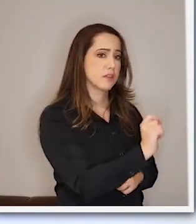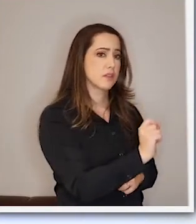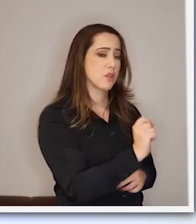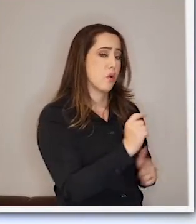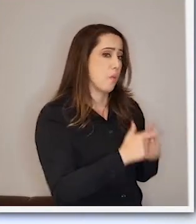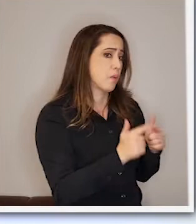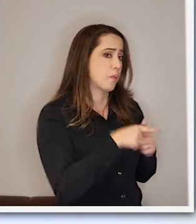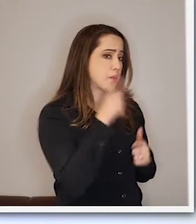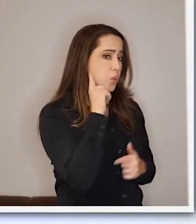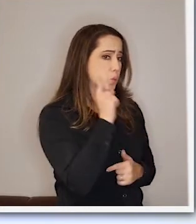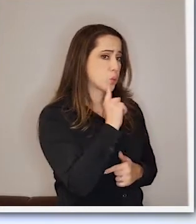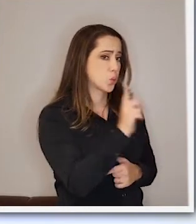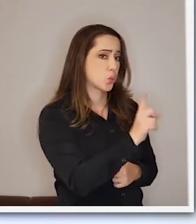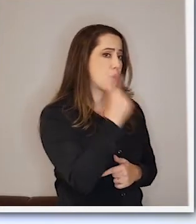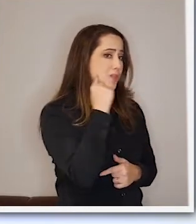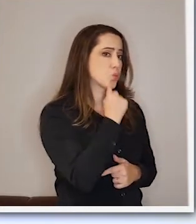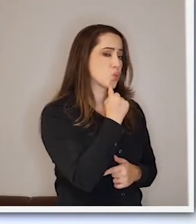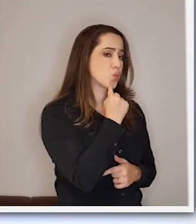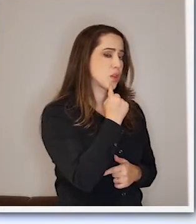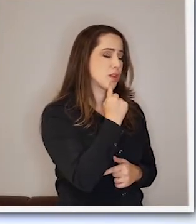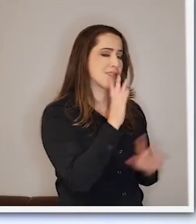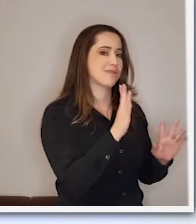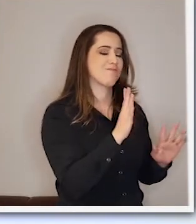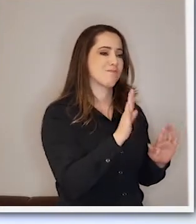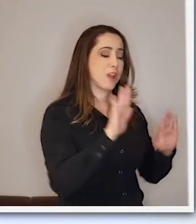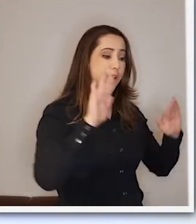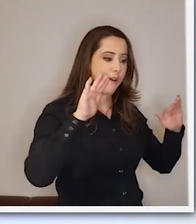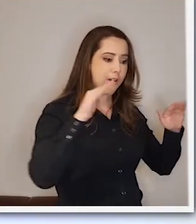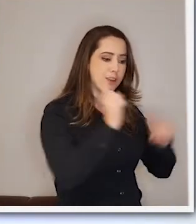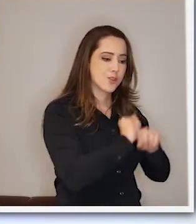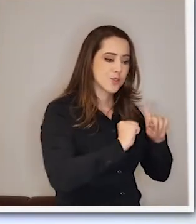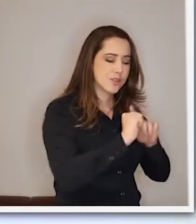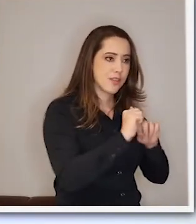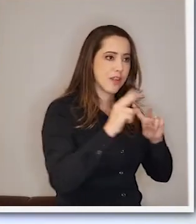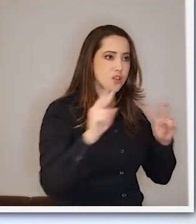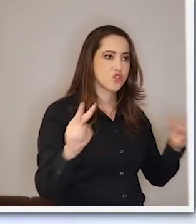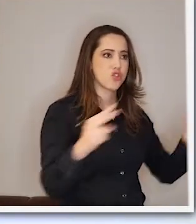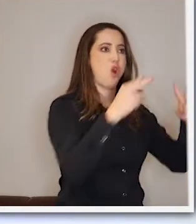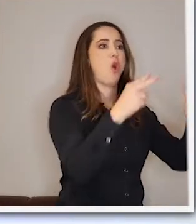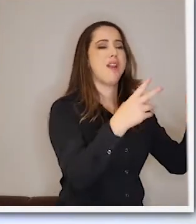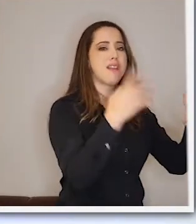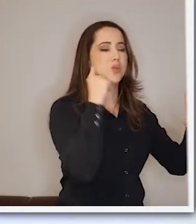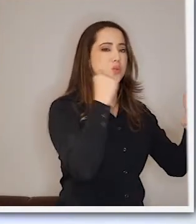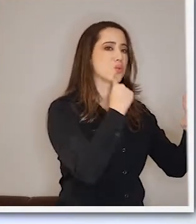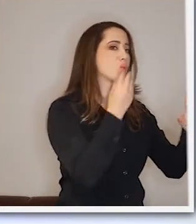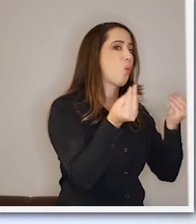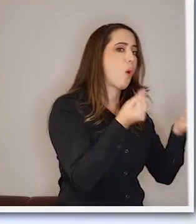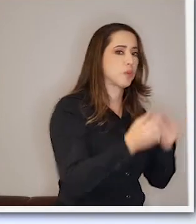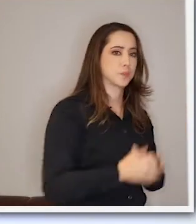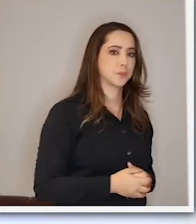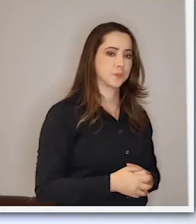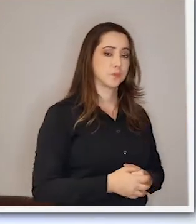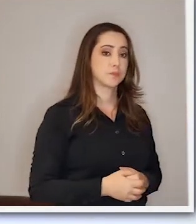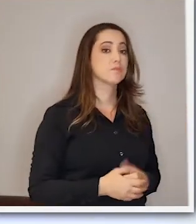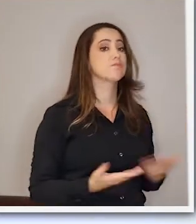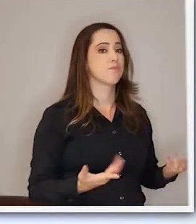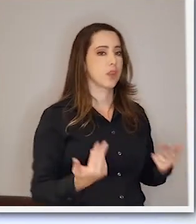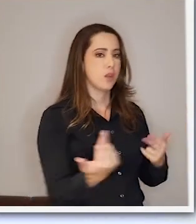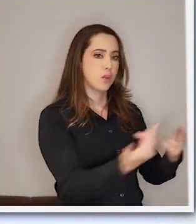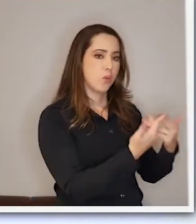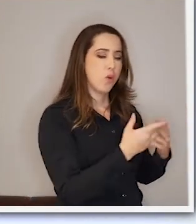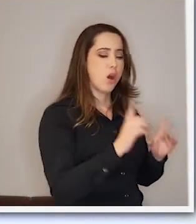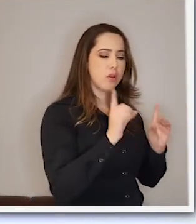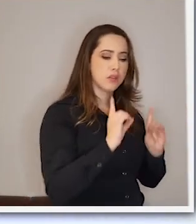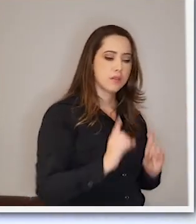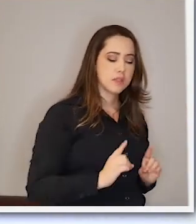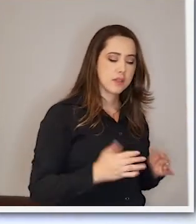que Vygotsky que faz o seguinte: o problema do surdo não é a surdez. O problema do surdo é a visão social sobre a surdez. E aí eu vou